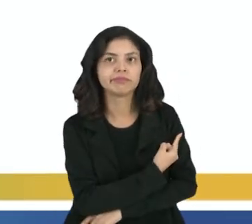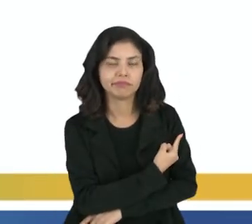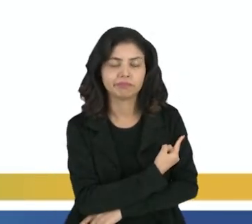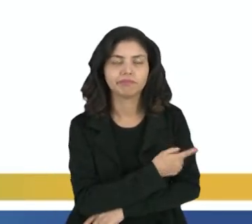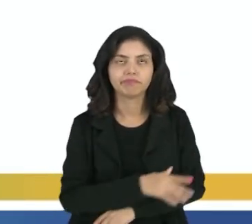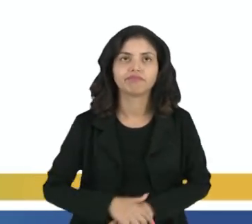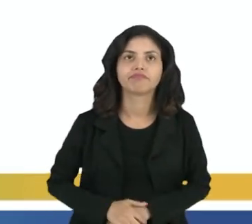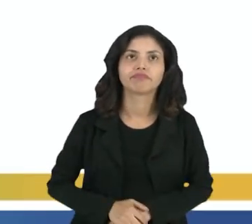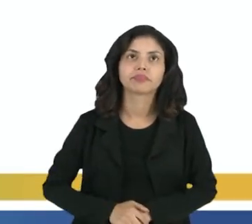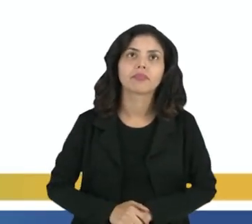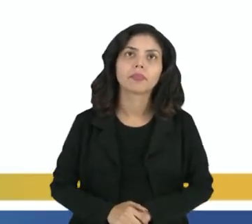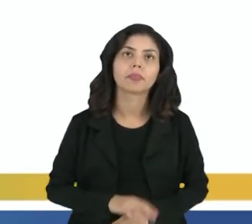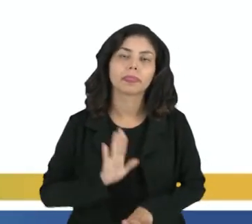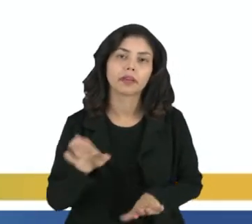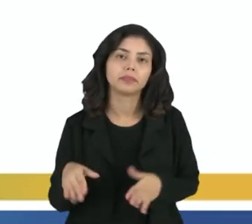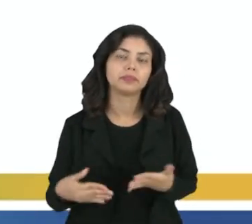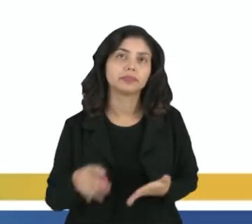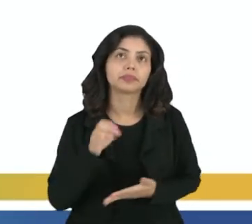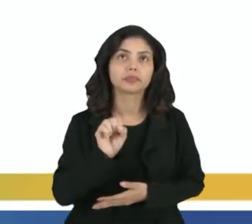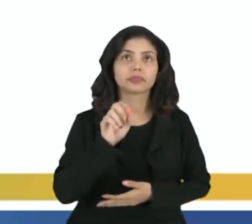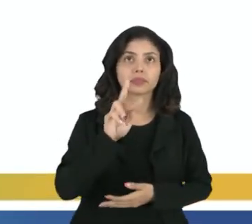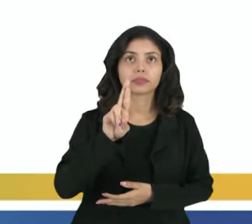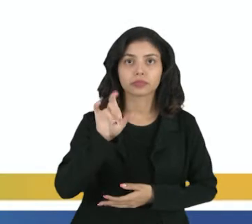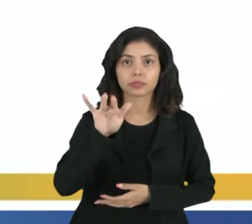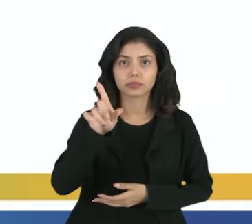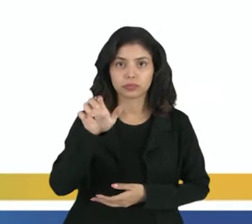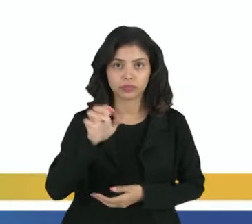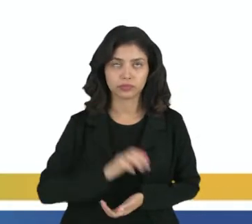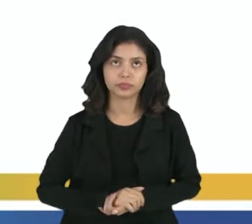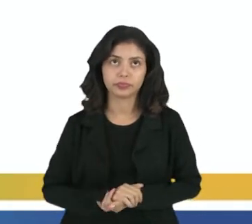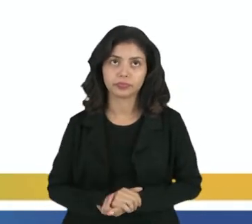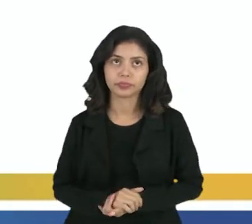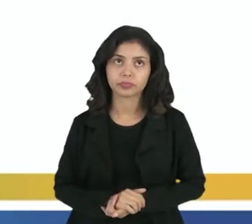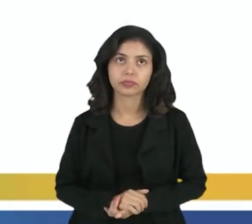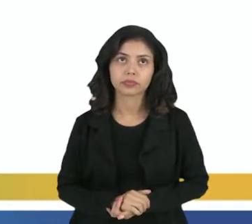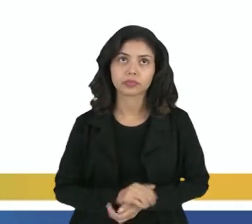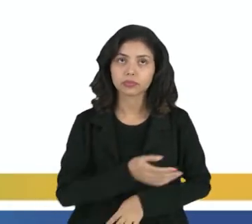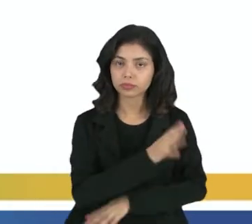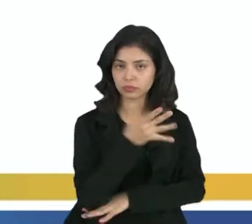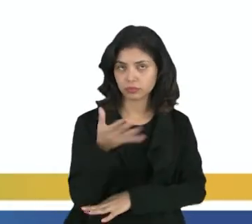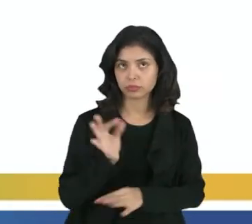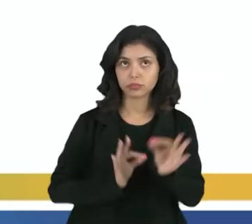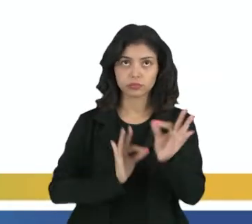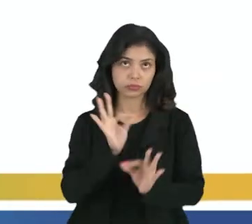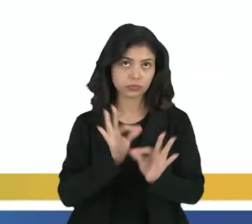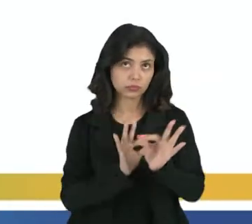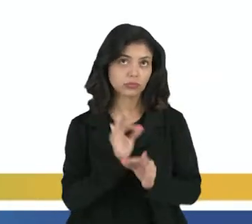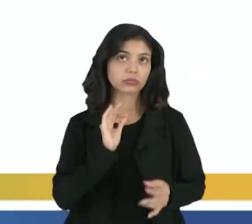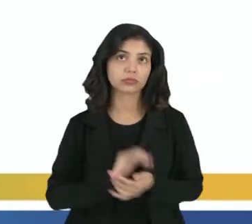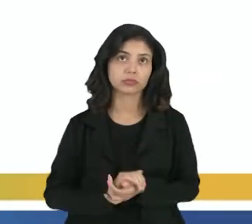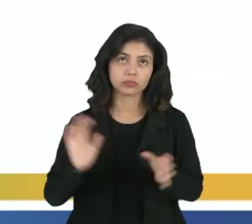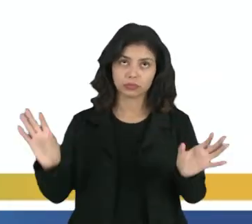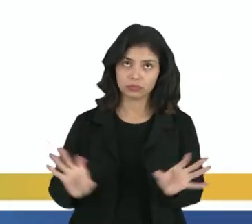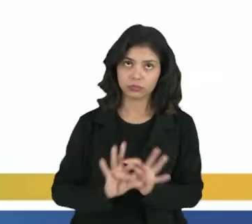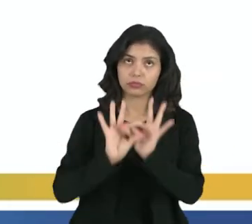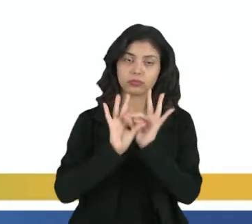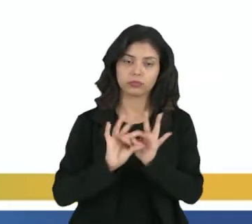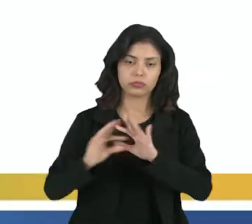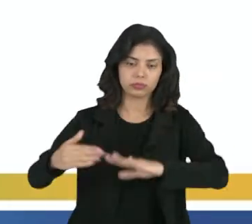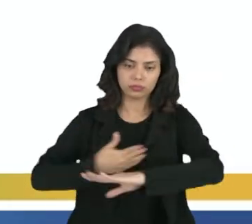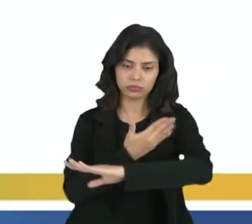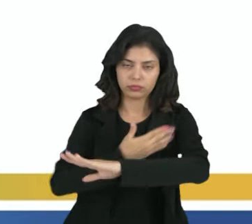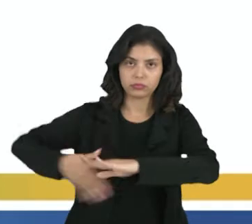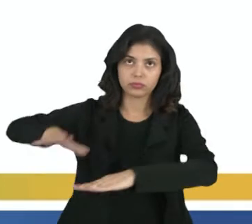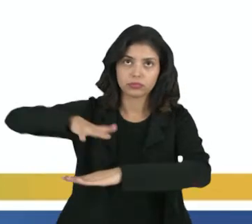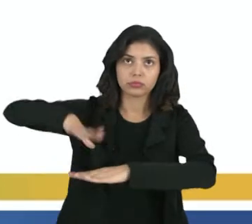gente vai ver aqui quais são os tipos de sustentabilidade. A ambiental, que está relacionado com a manutenção